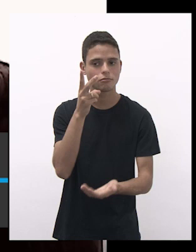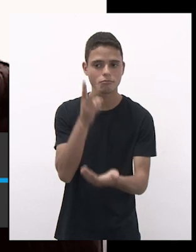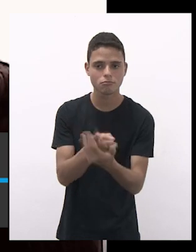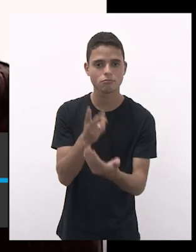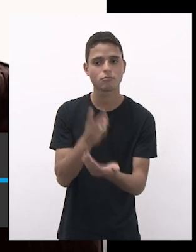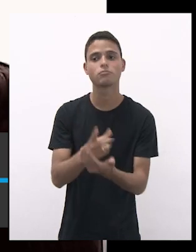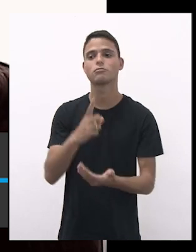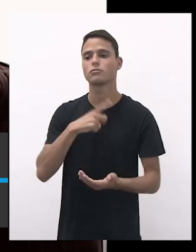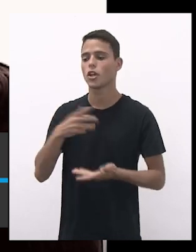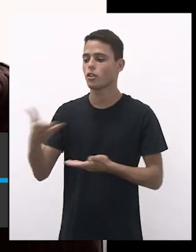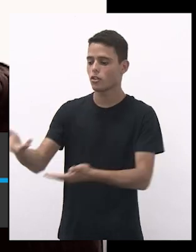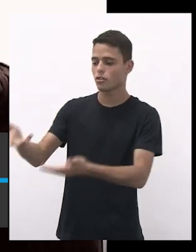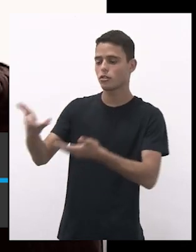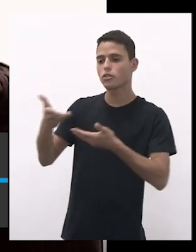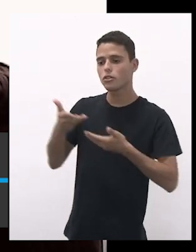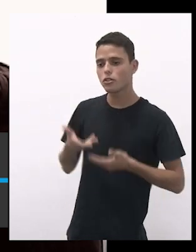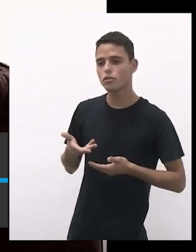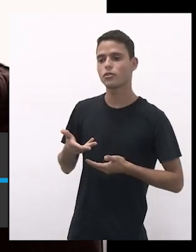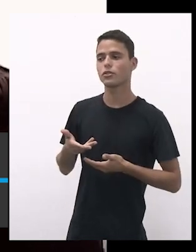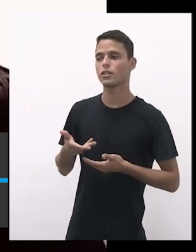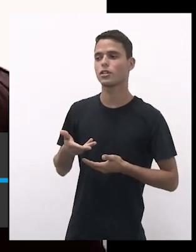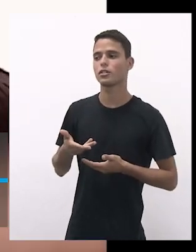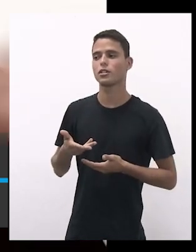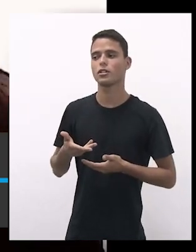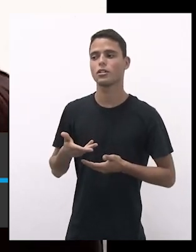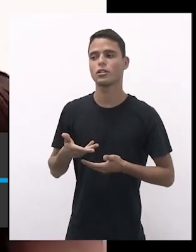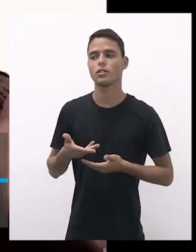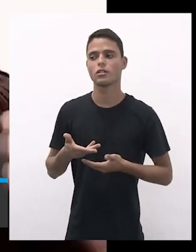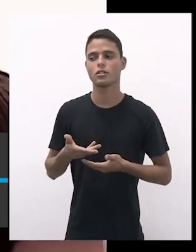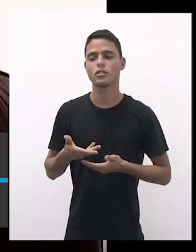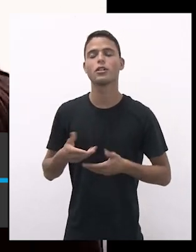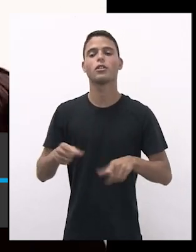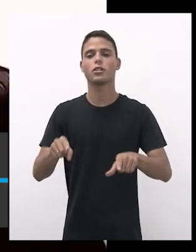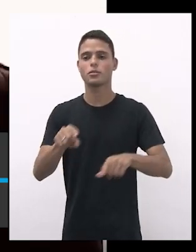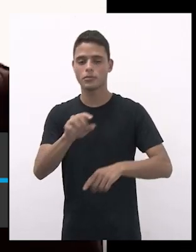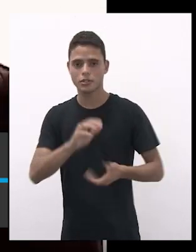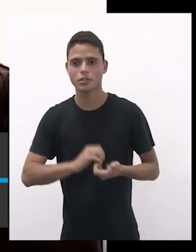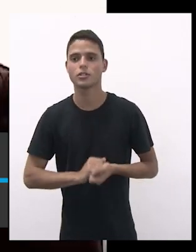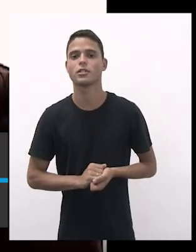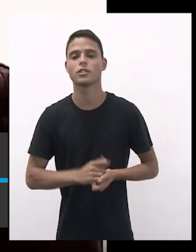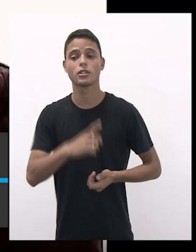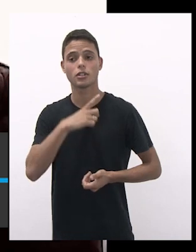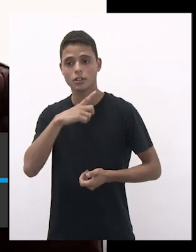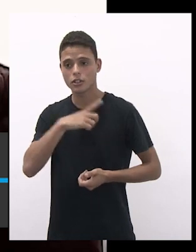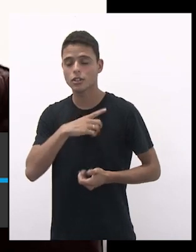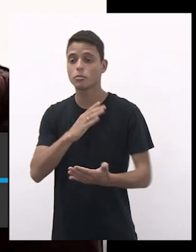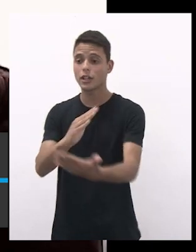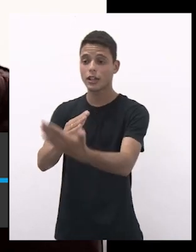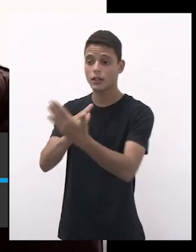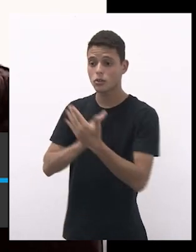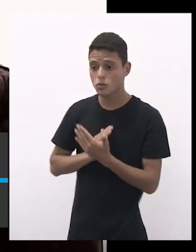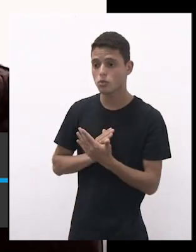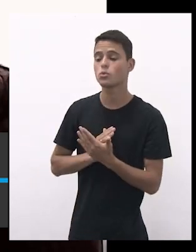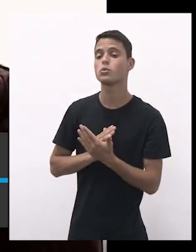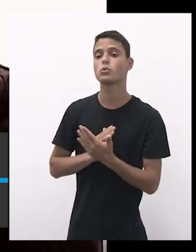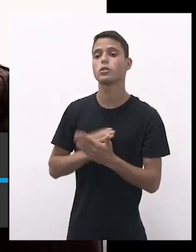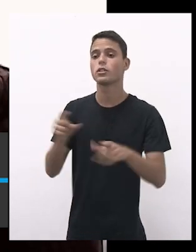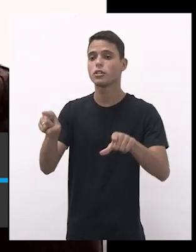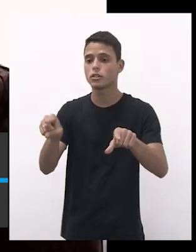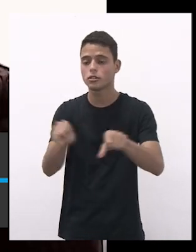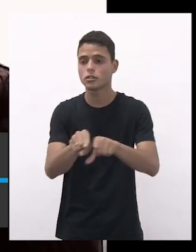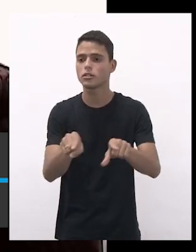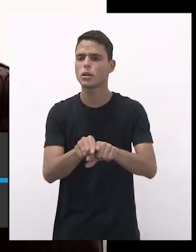traz ou alguém ou traz um texto complementar e isso ajuda muito, né? Isso vai